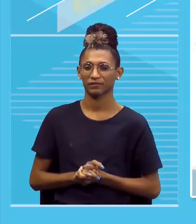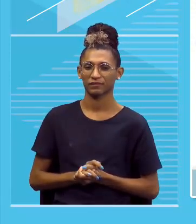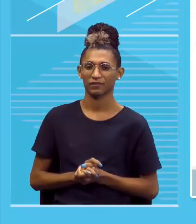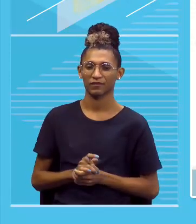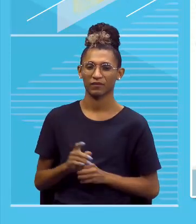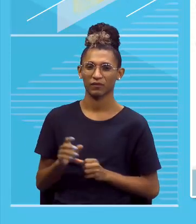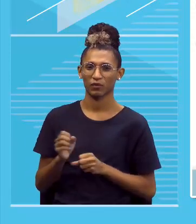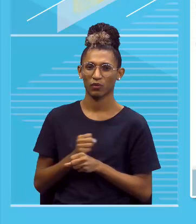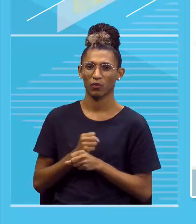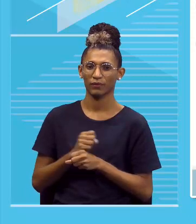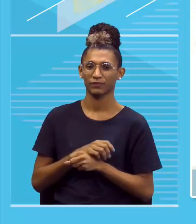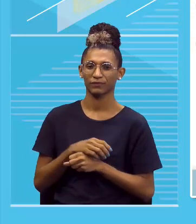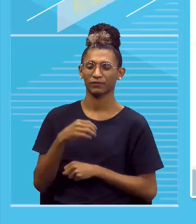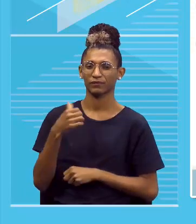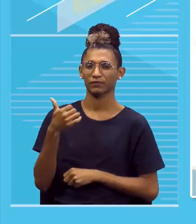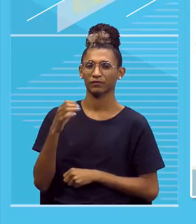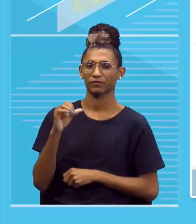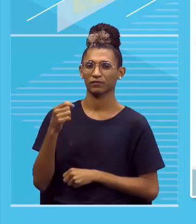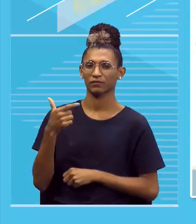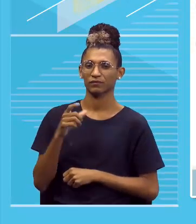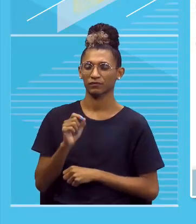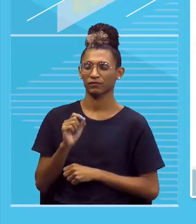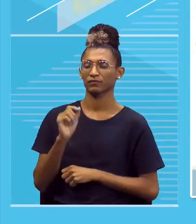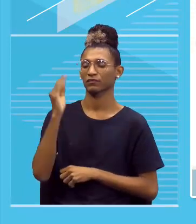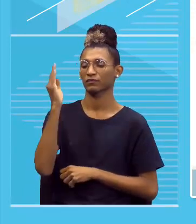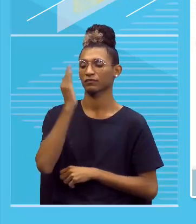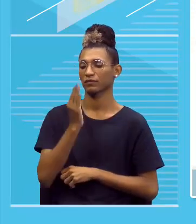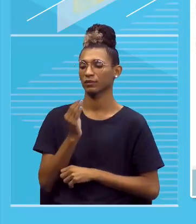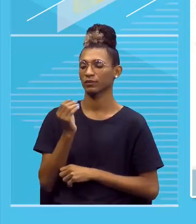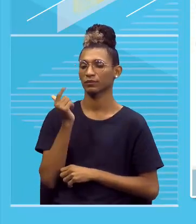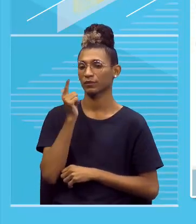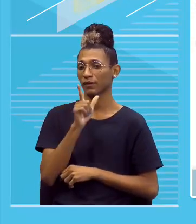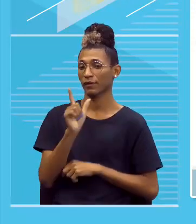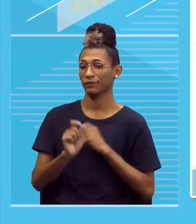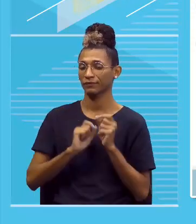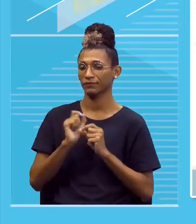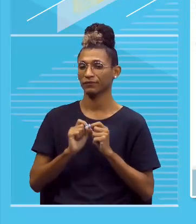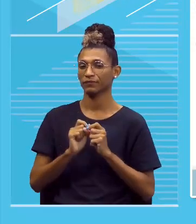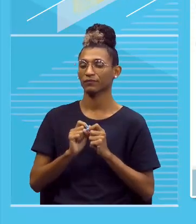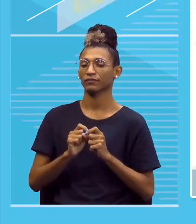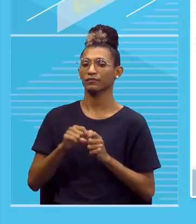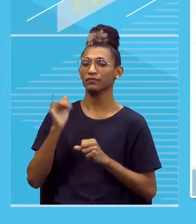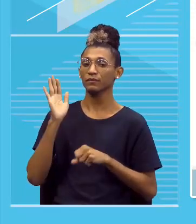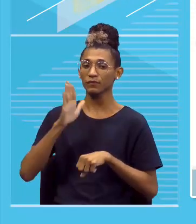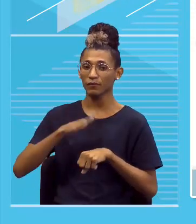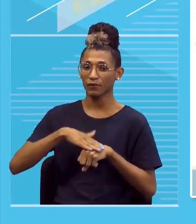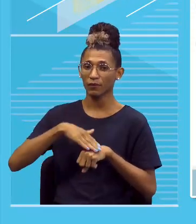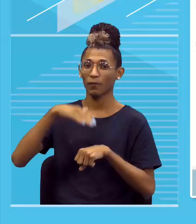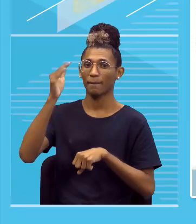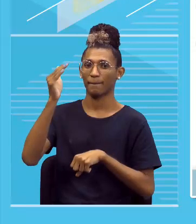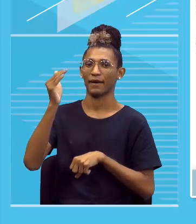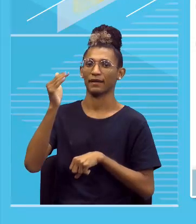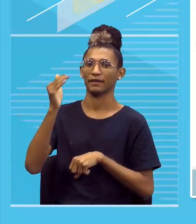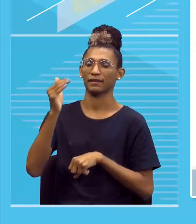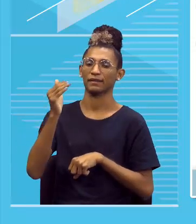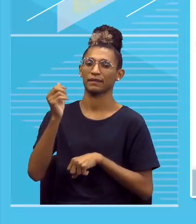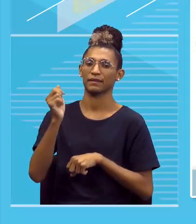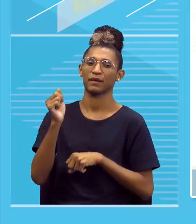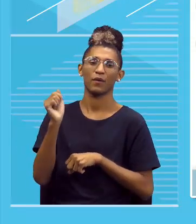nos anos 20 o Brasil se tornou todo o maior produtor de café